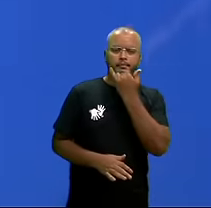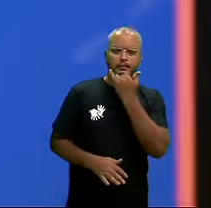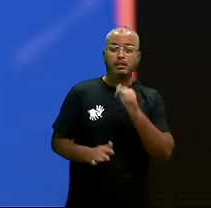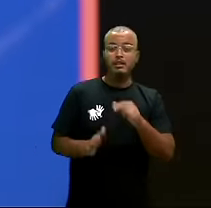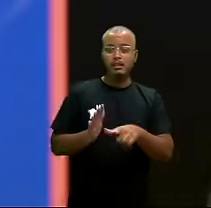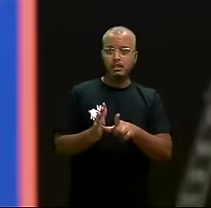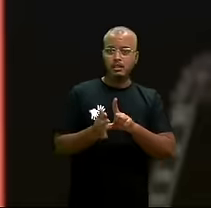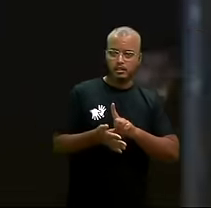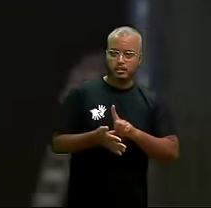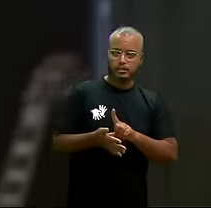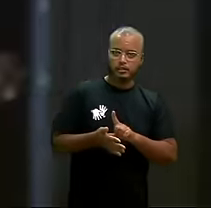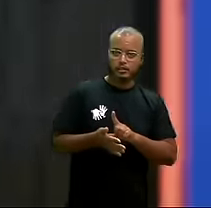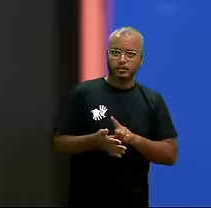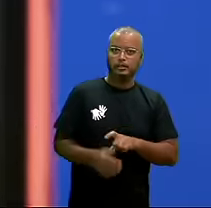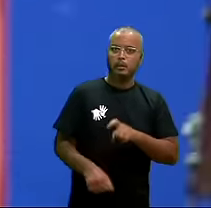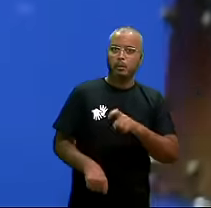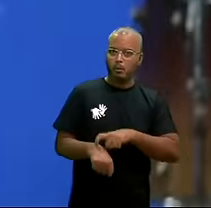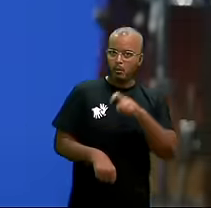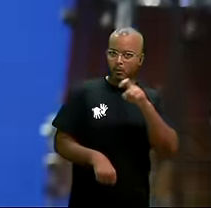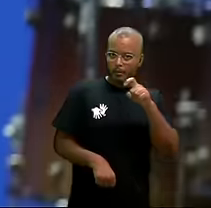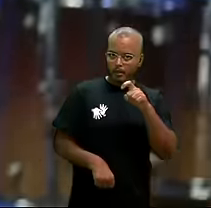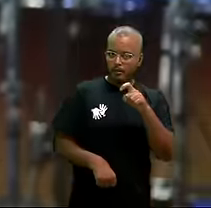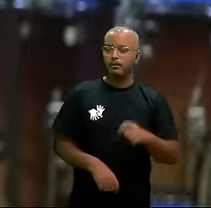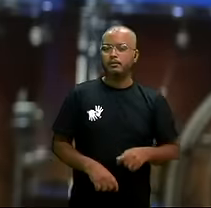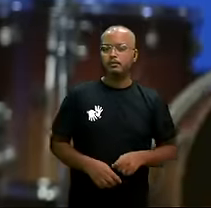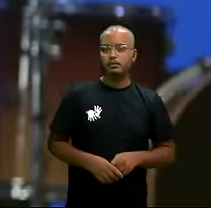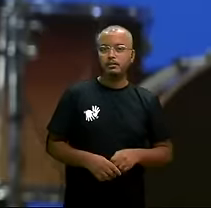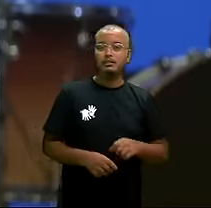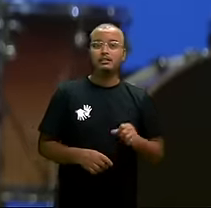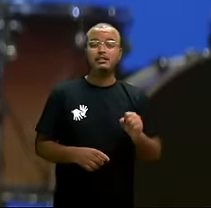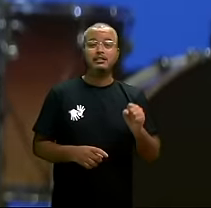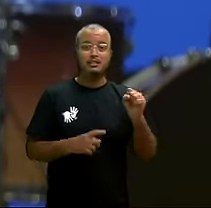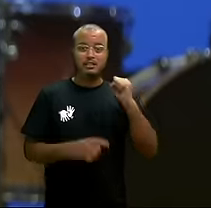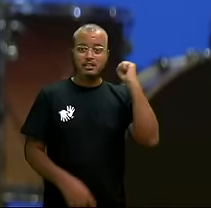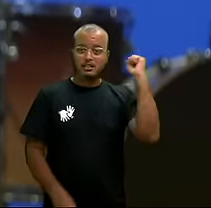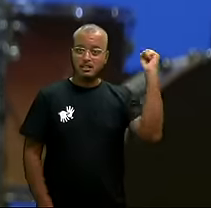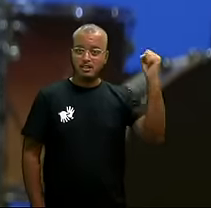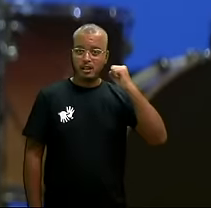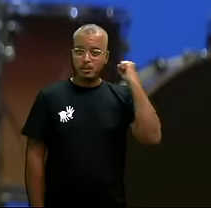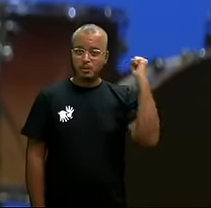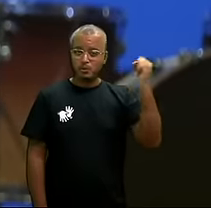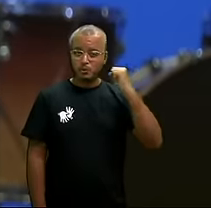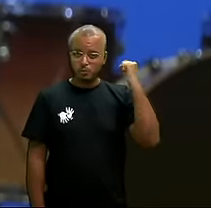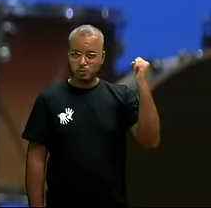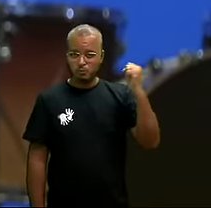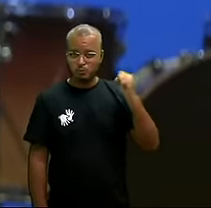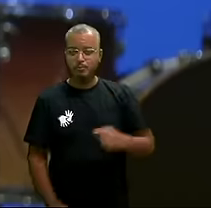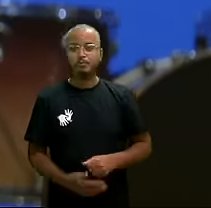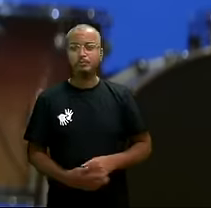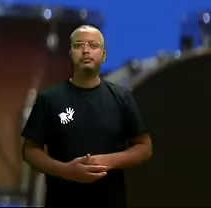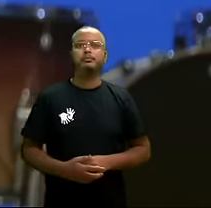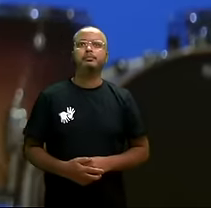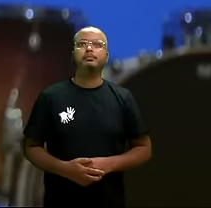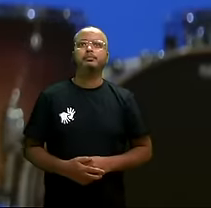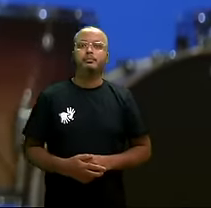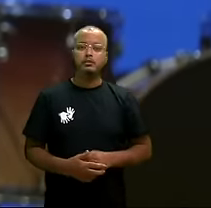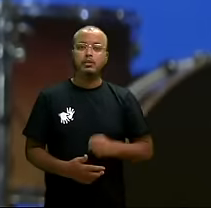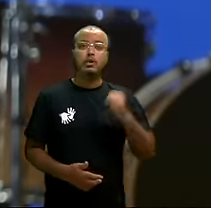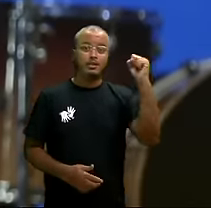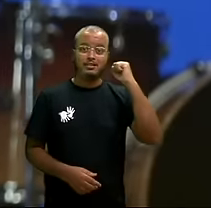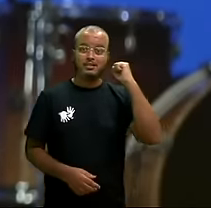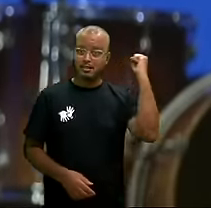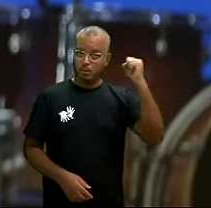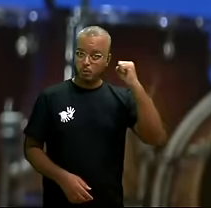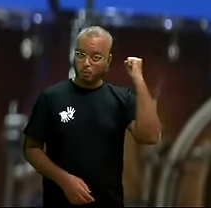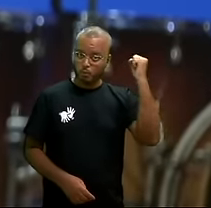Golias, teve um outro momento, que é o momento onde vem Saul, com a melhor das intenções, presta atenção, Saul com a